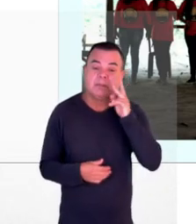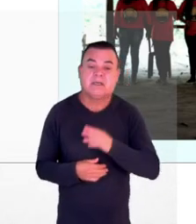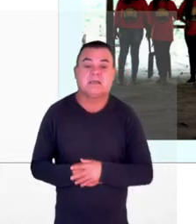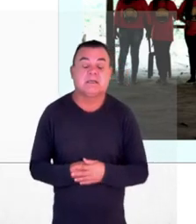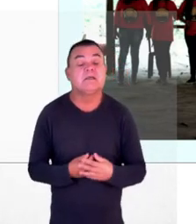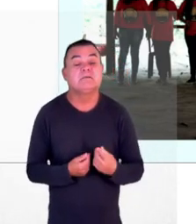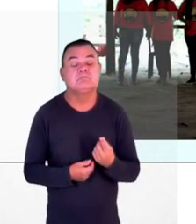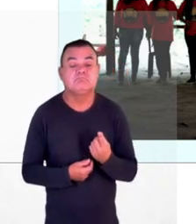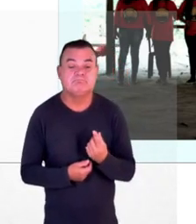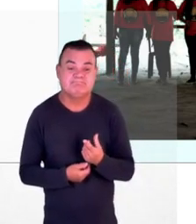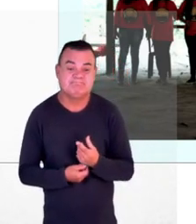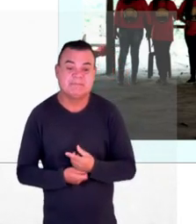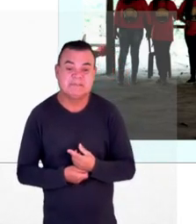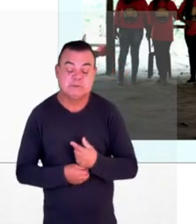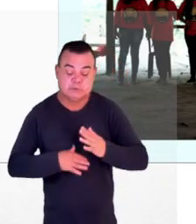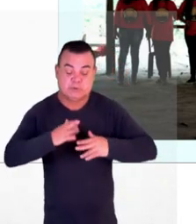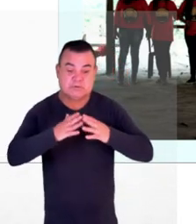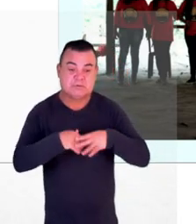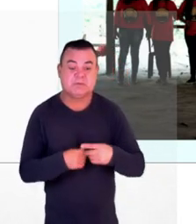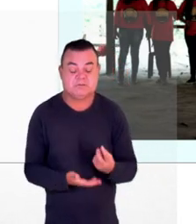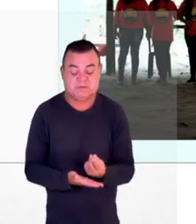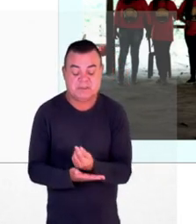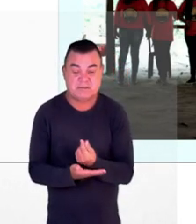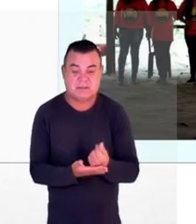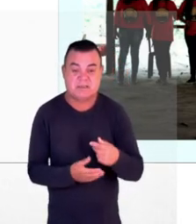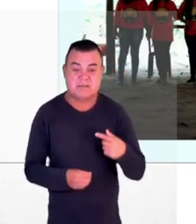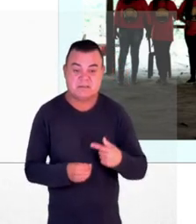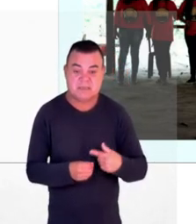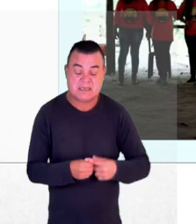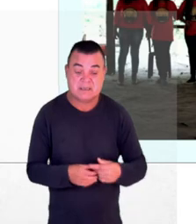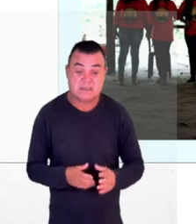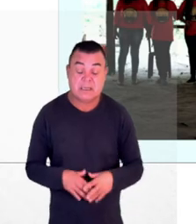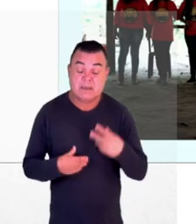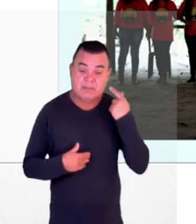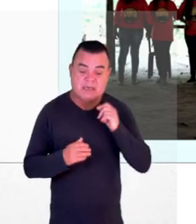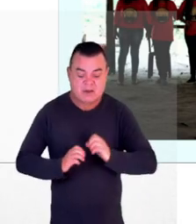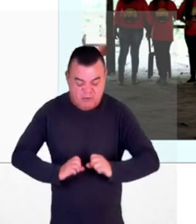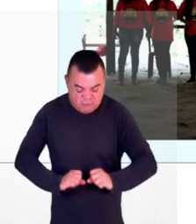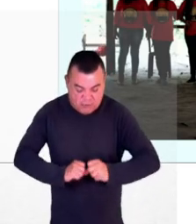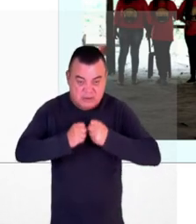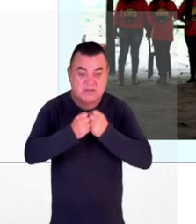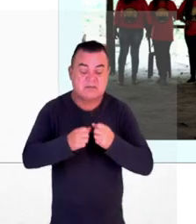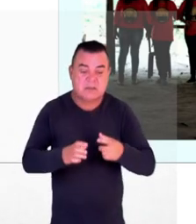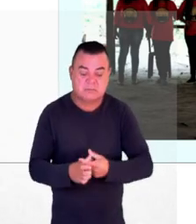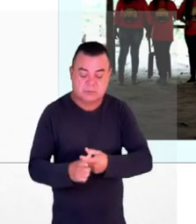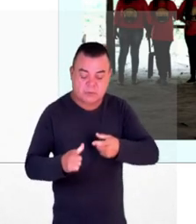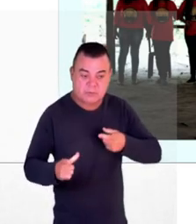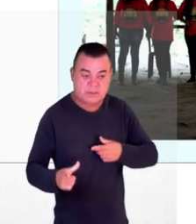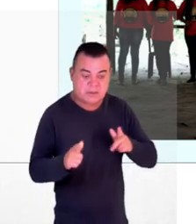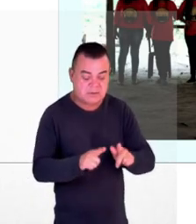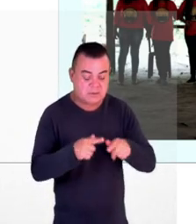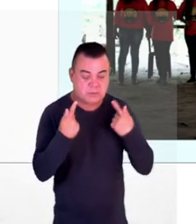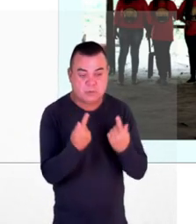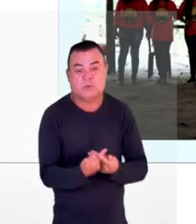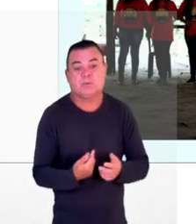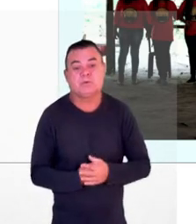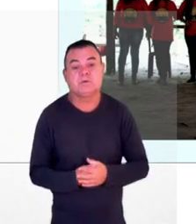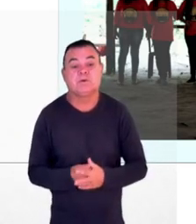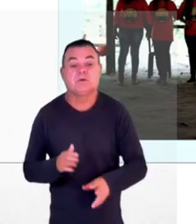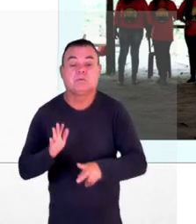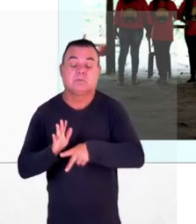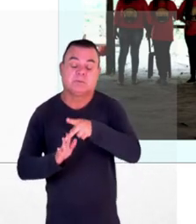eh buscando esse trabalho para fortalecer a autonomia desses grupos eh o projeto ele é